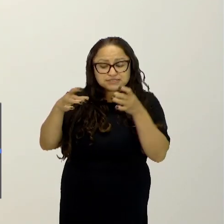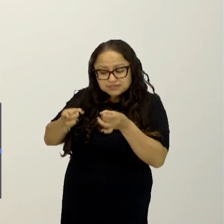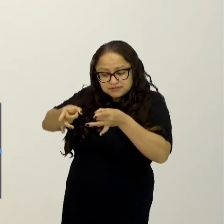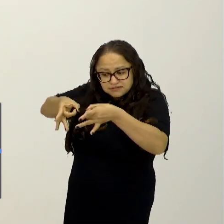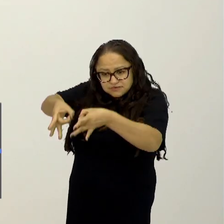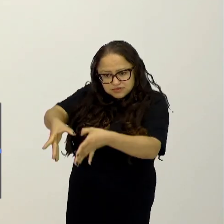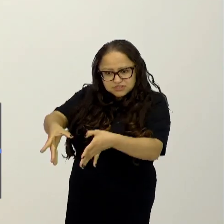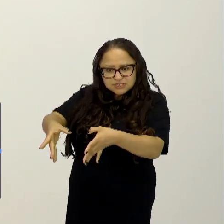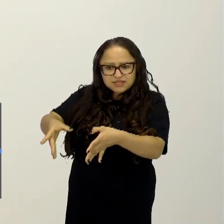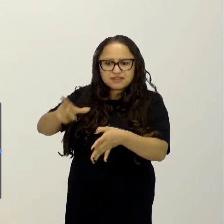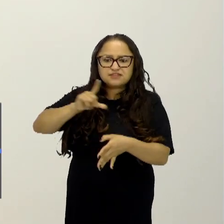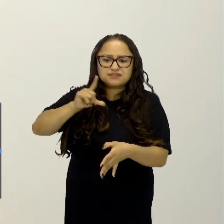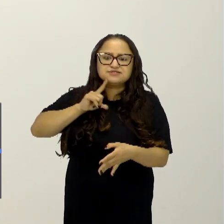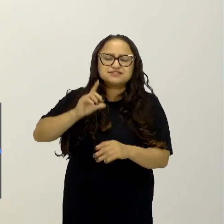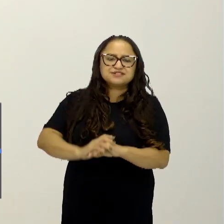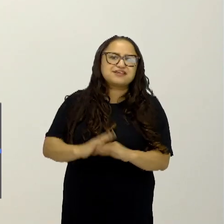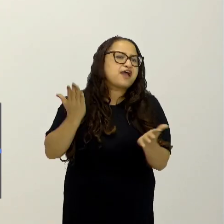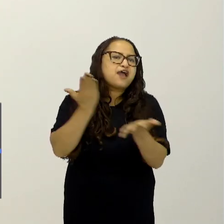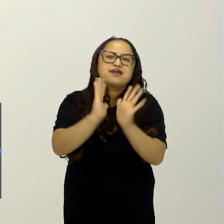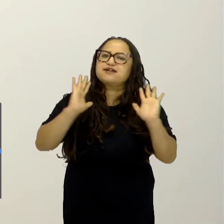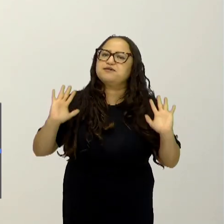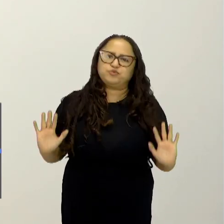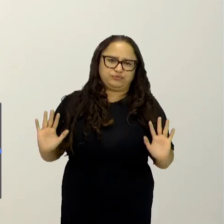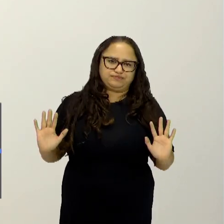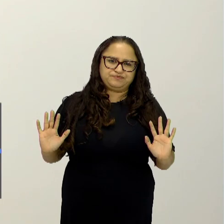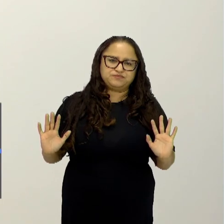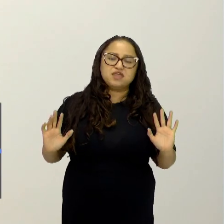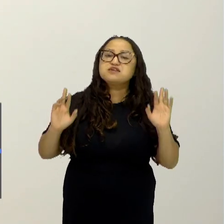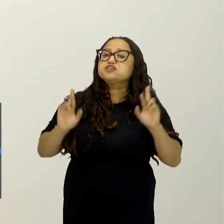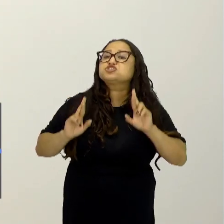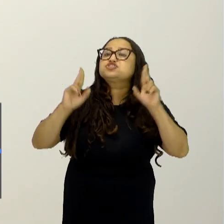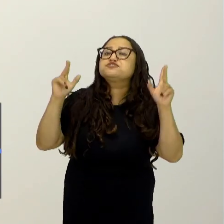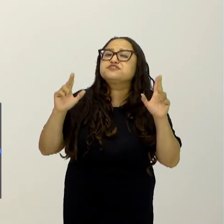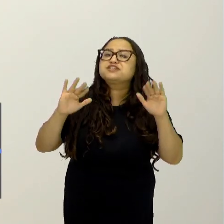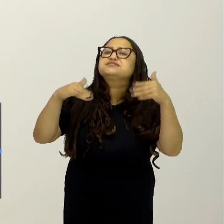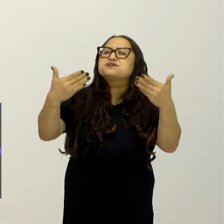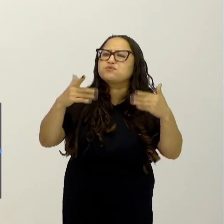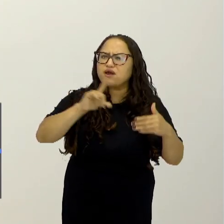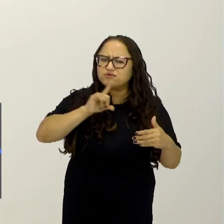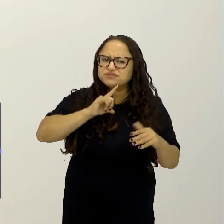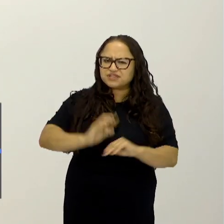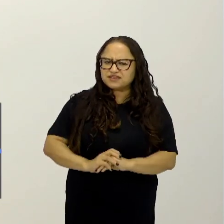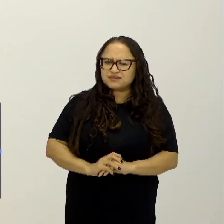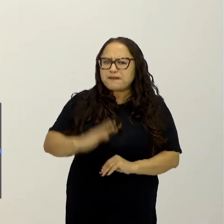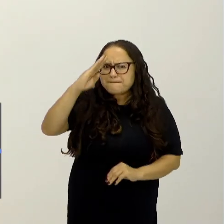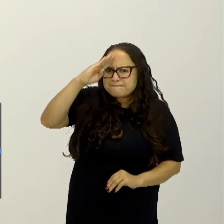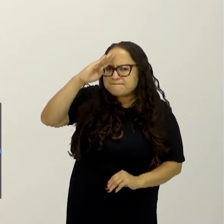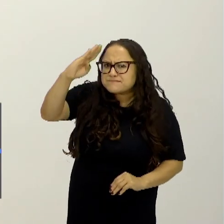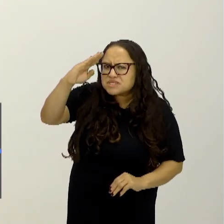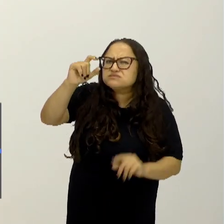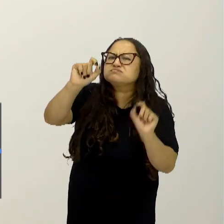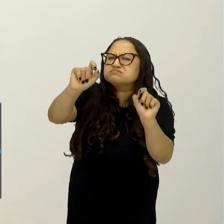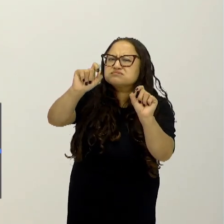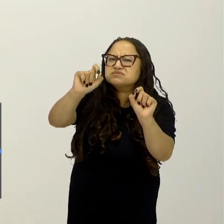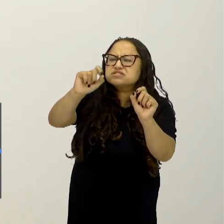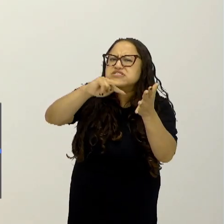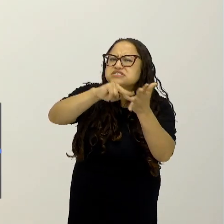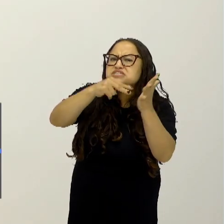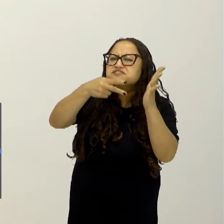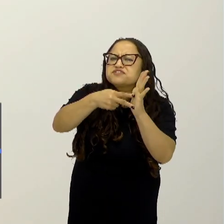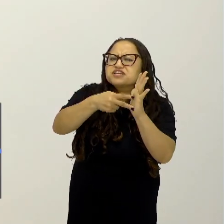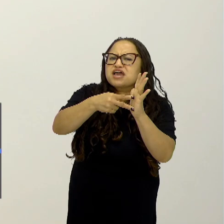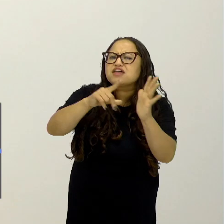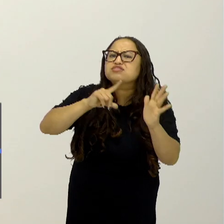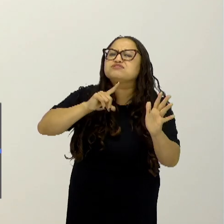com tampa e acabou a história. Qual é a diferença dessa palavra preferencialmente? Que sentido que ela